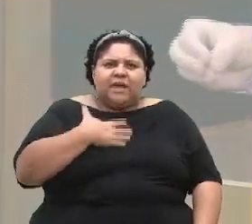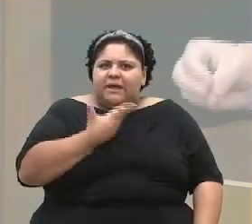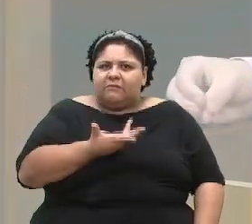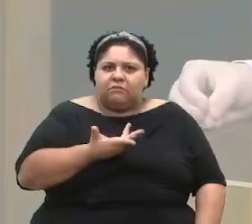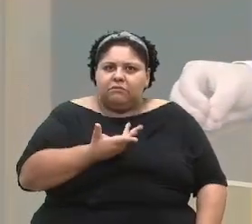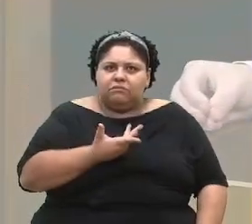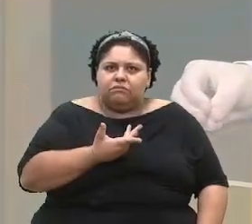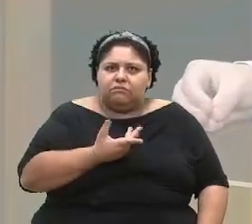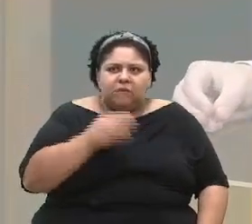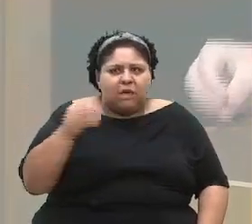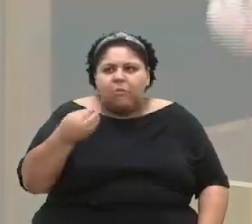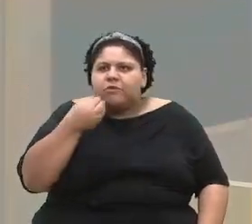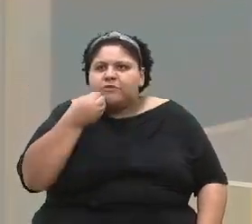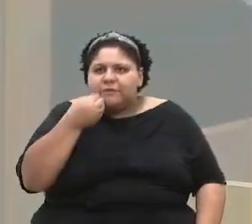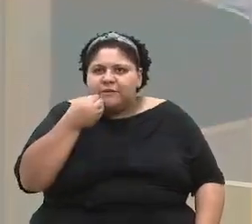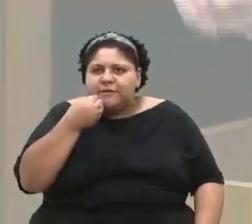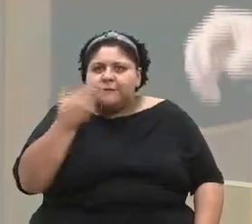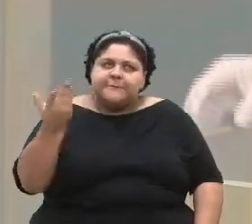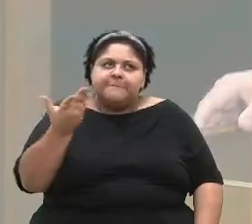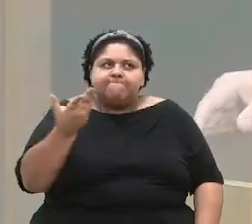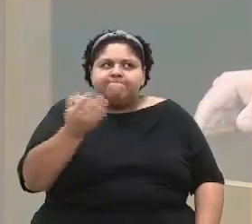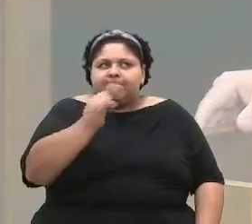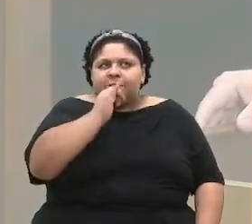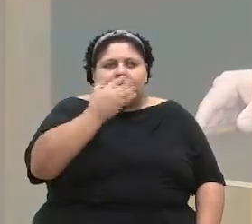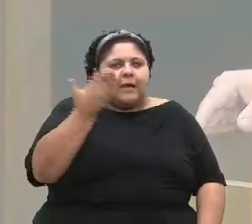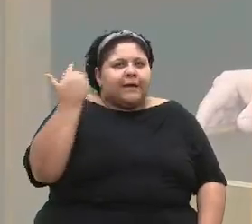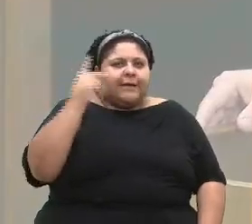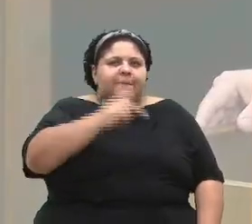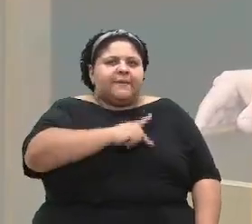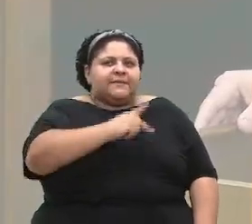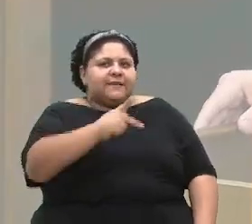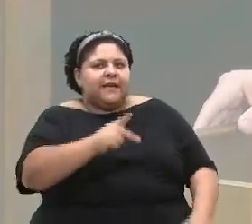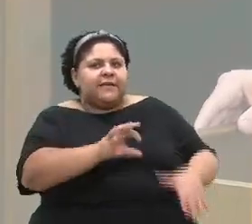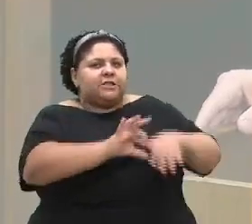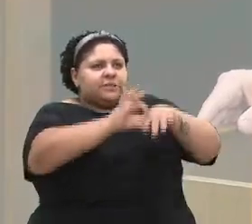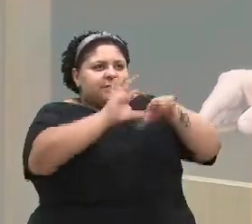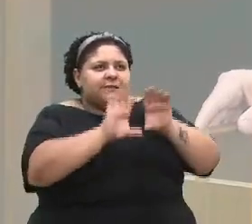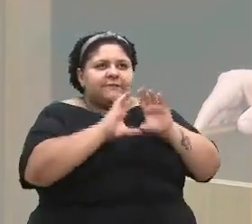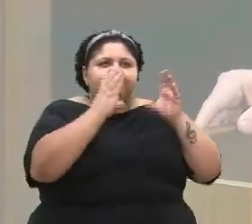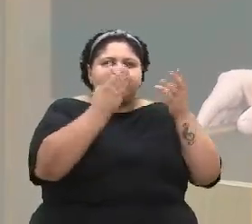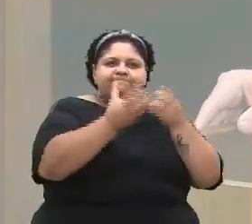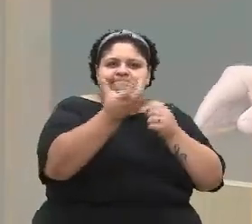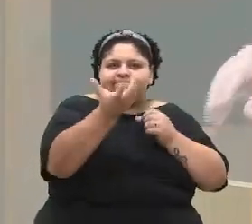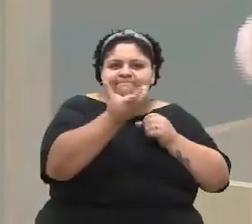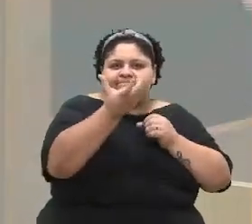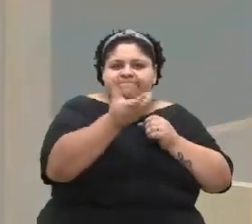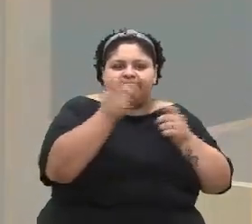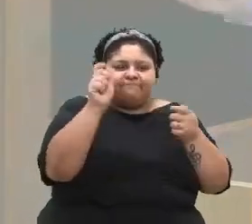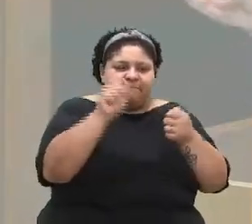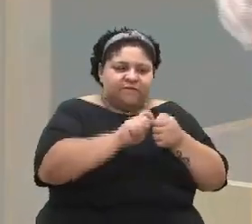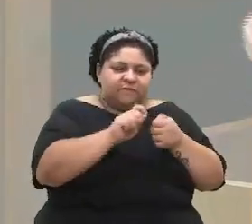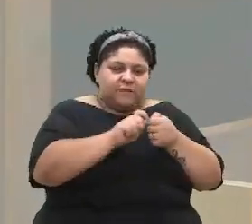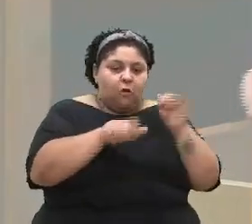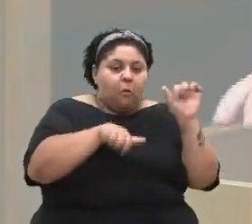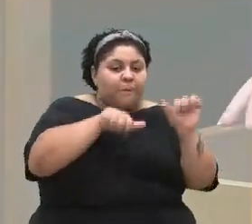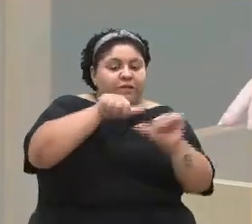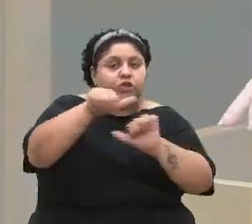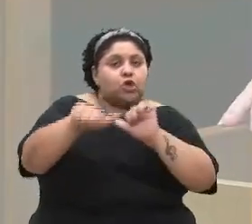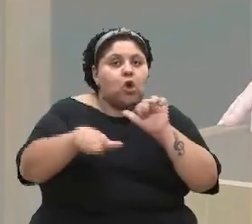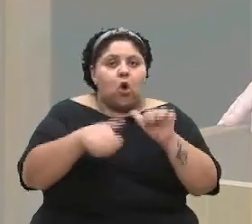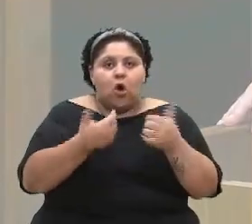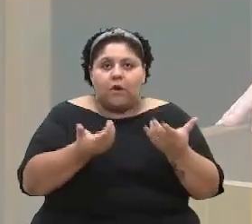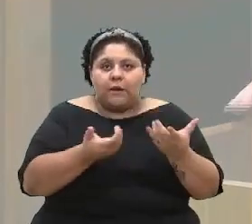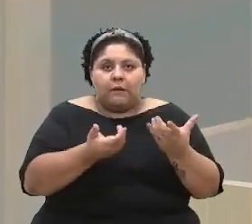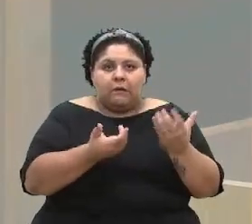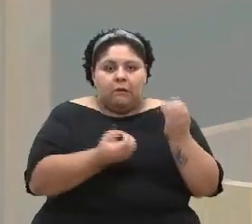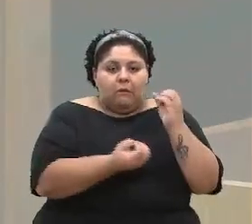essa possibilidade. Então, aquele presidente de bairro, aquele líder comunitário que quisesse eventualmente fazer alguma alteração, um